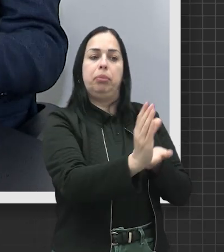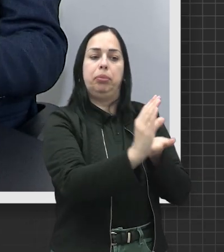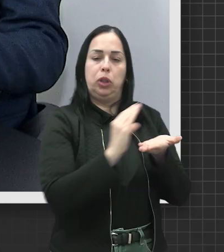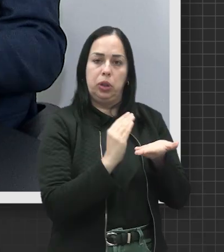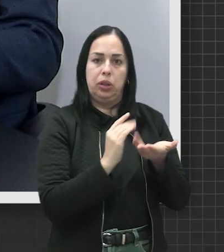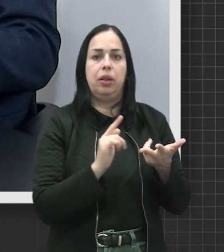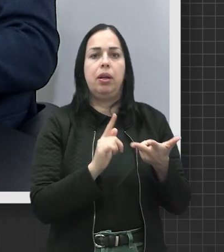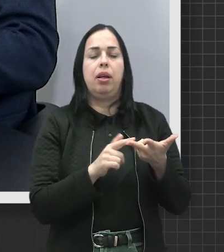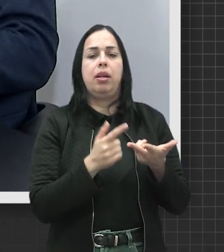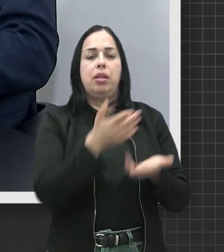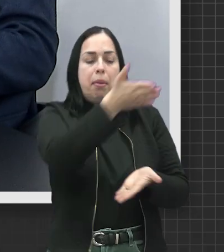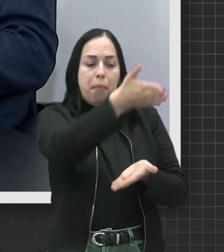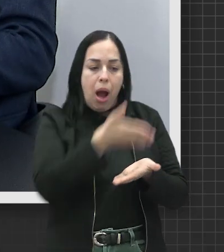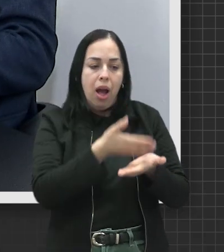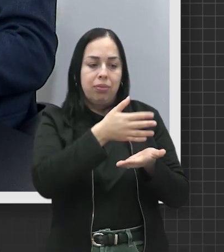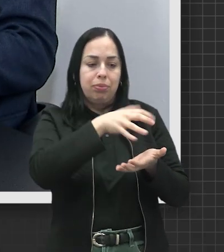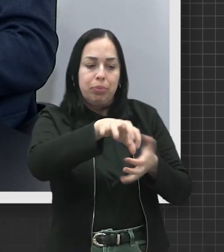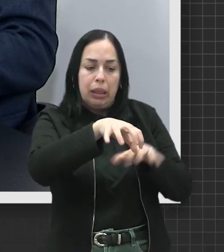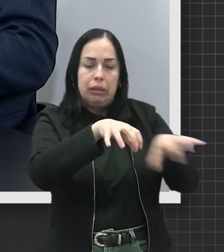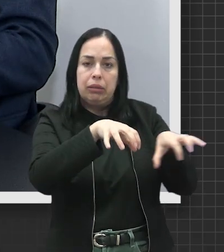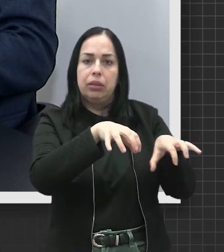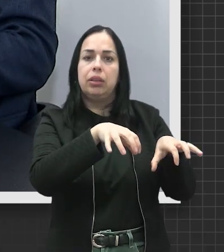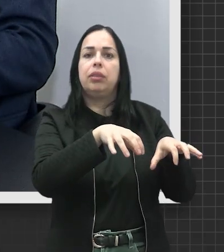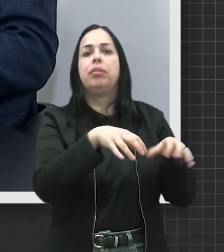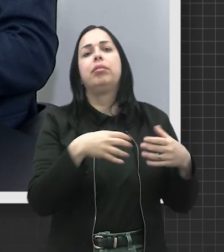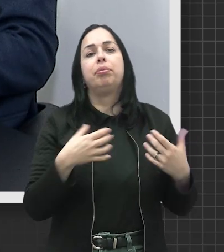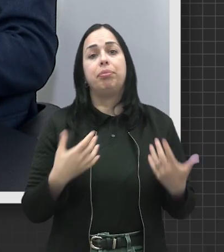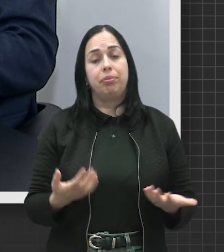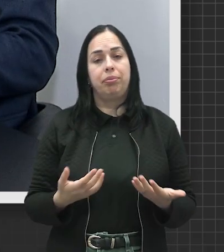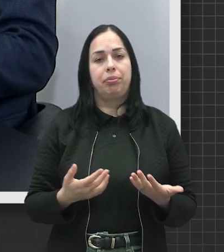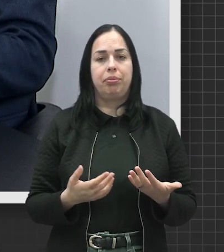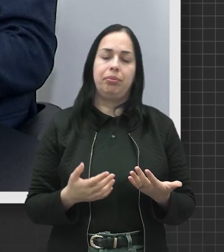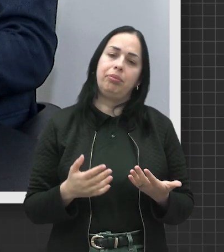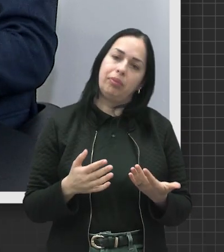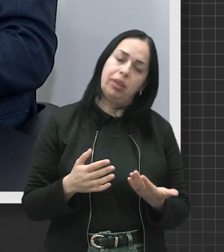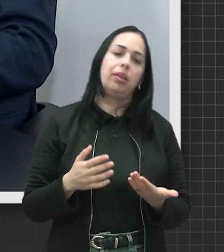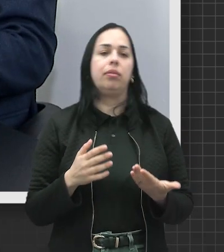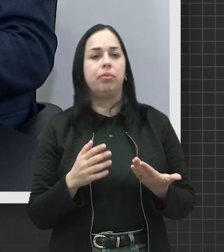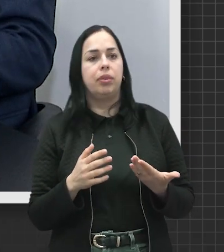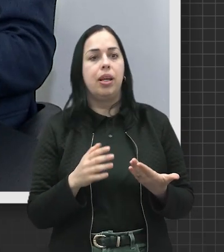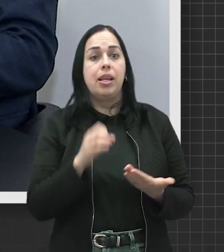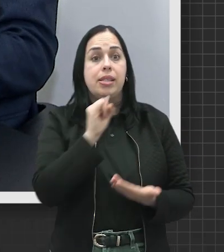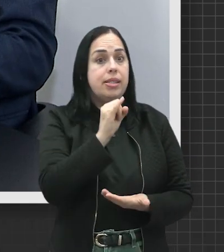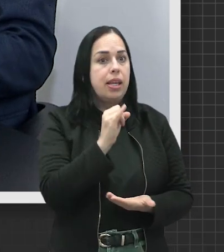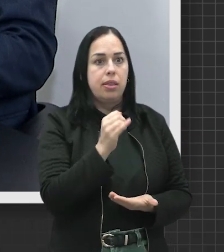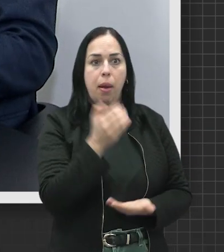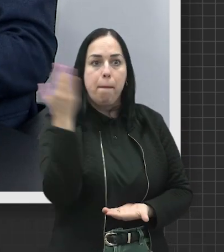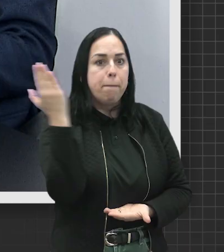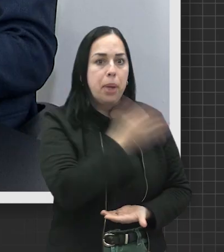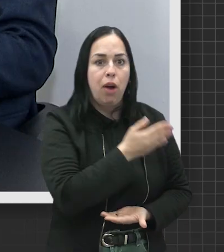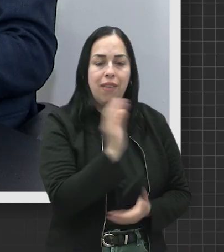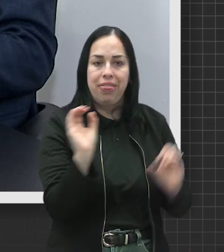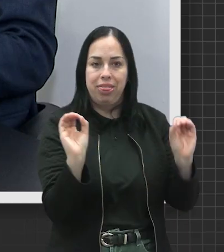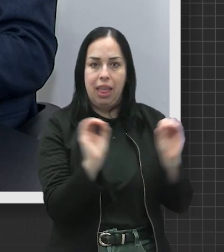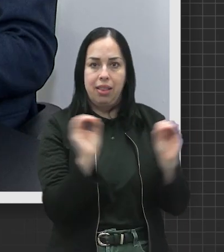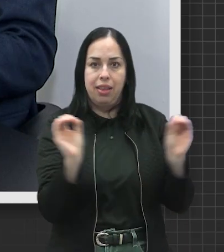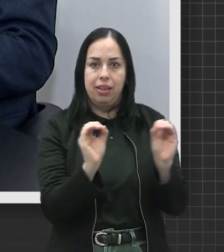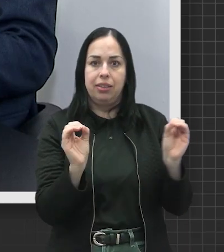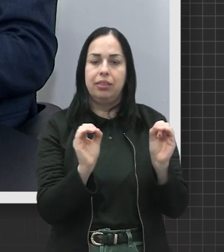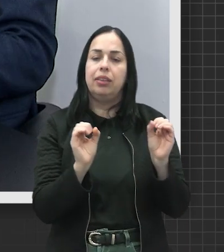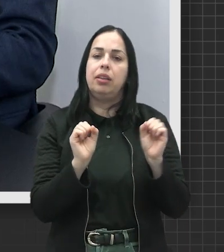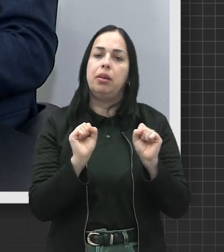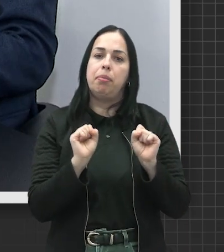de bens, dependendo do regime de união estável que foi escolhido. Casos que não há o reconhecimento da